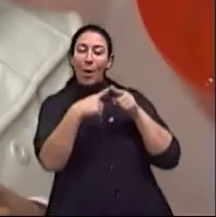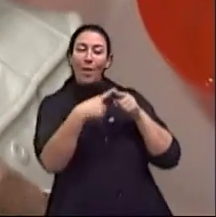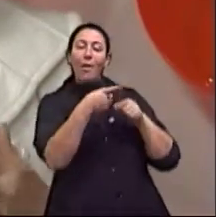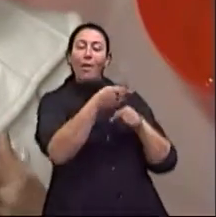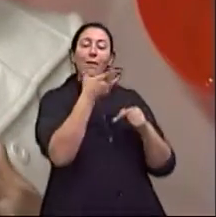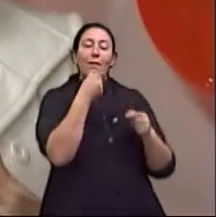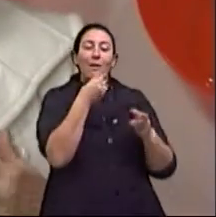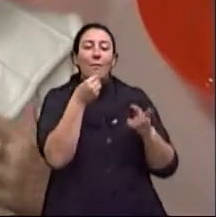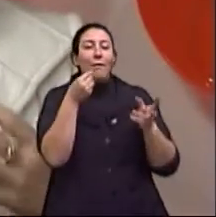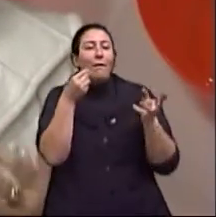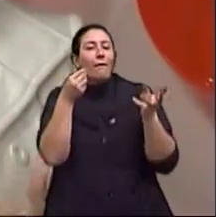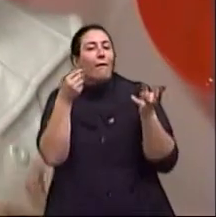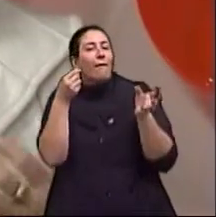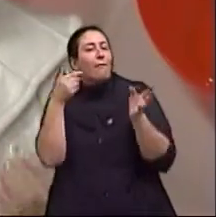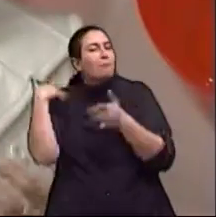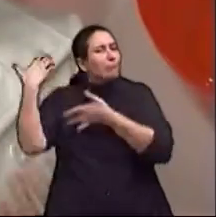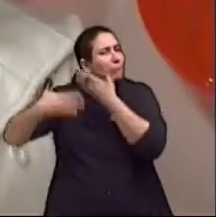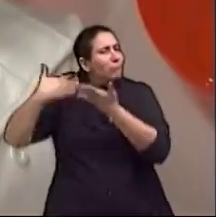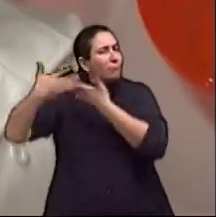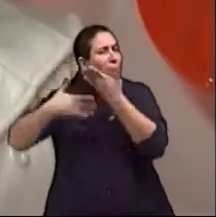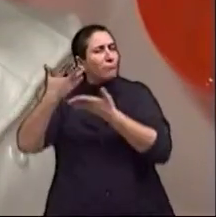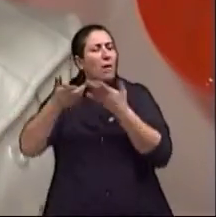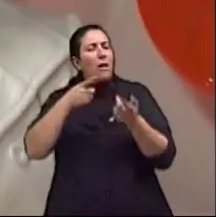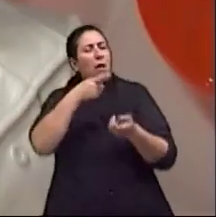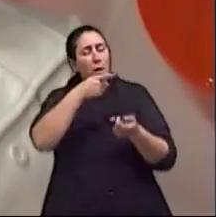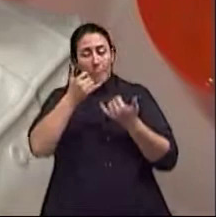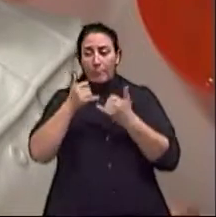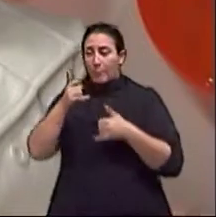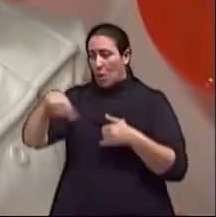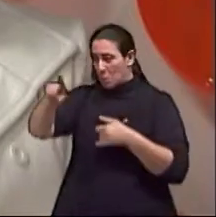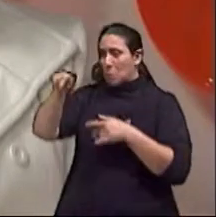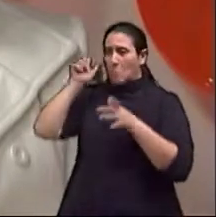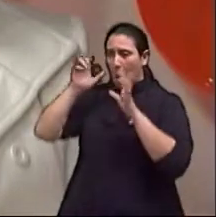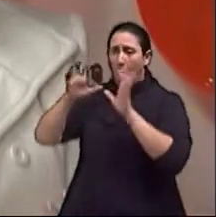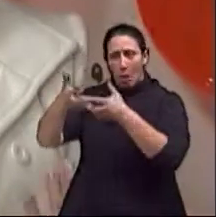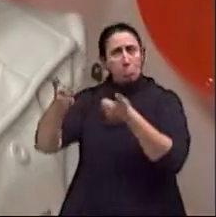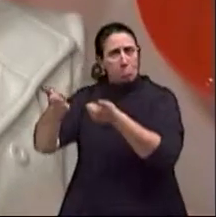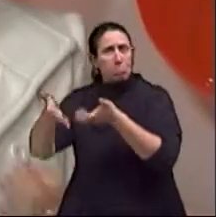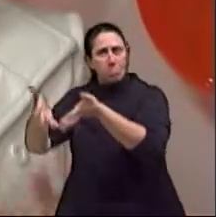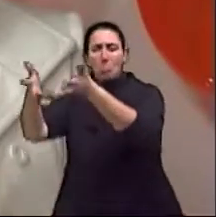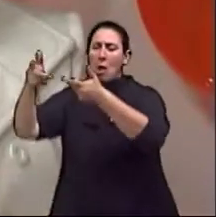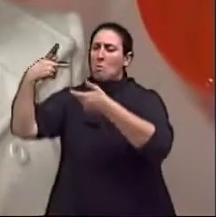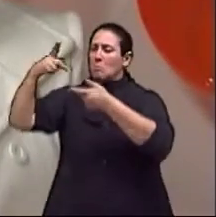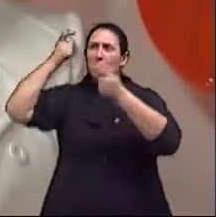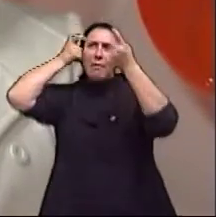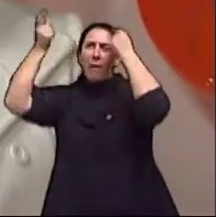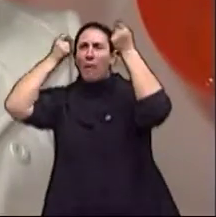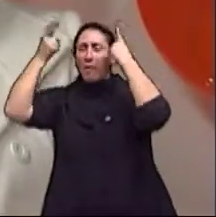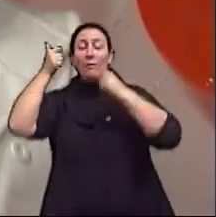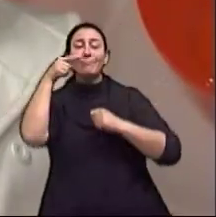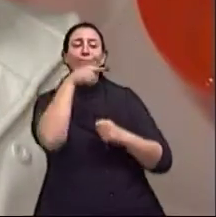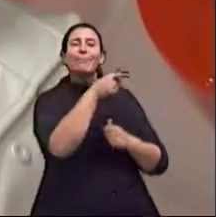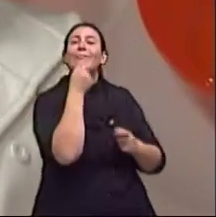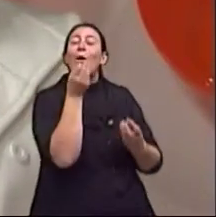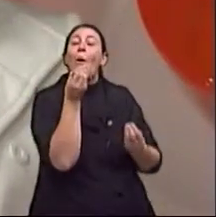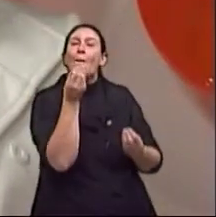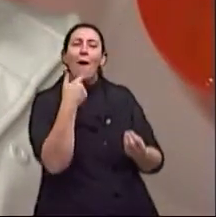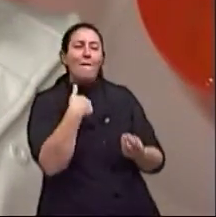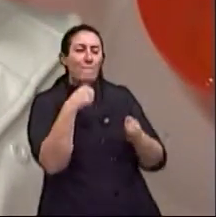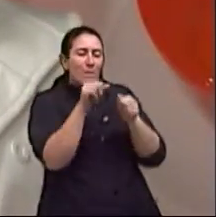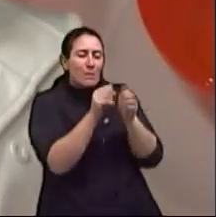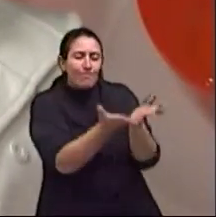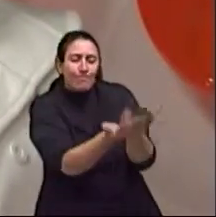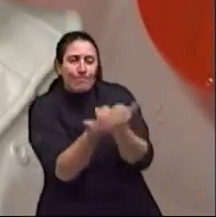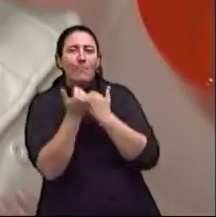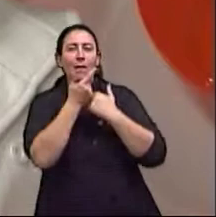o que que nós vamos fazer como atividades que essa foi a motivação da pesquisa para trair o homem para aquele